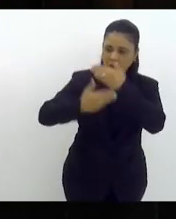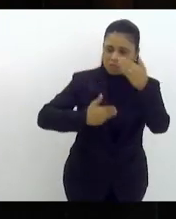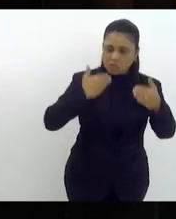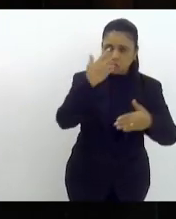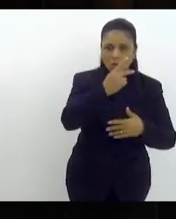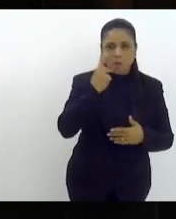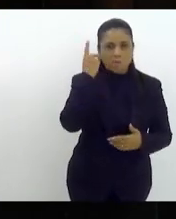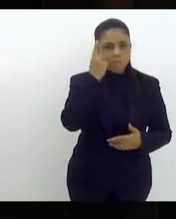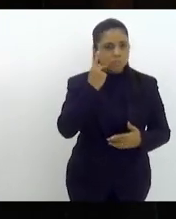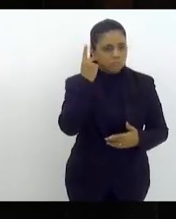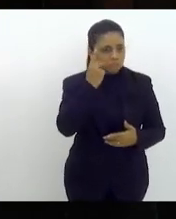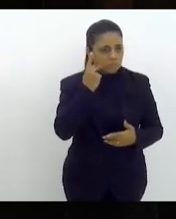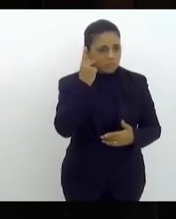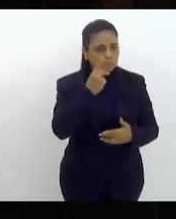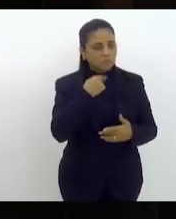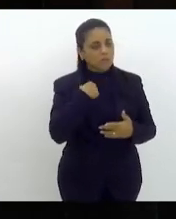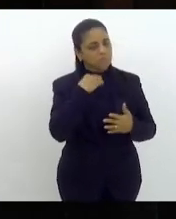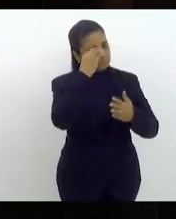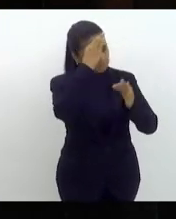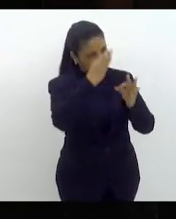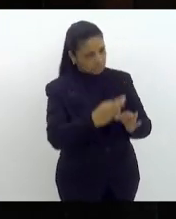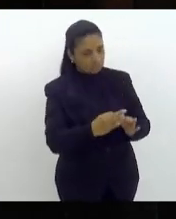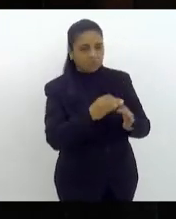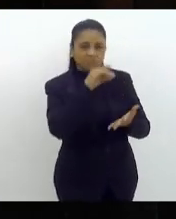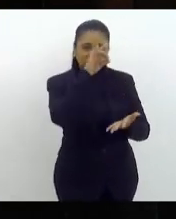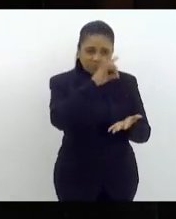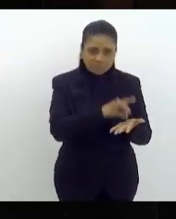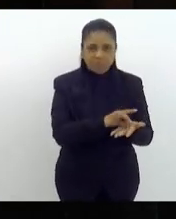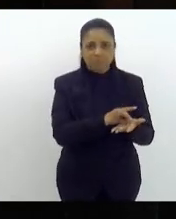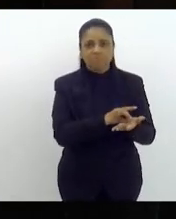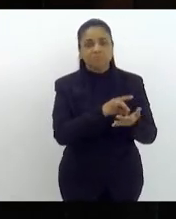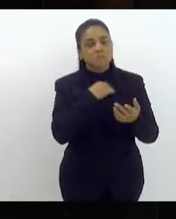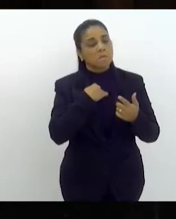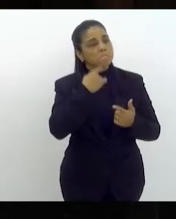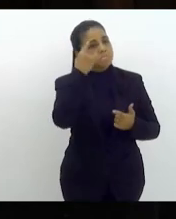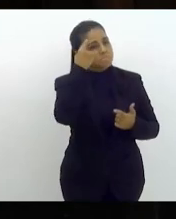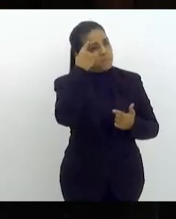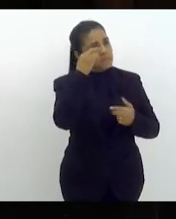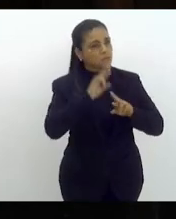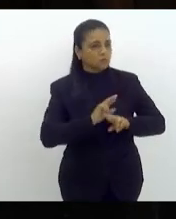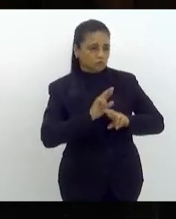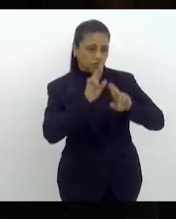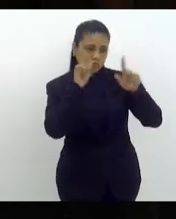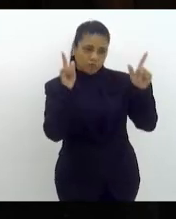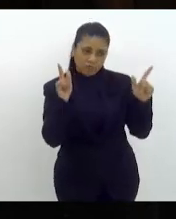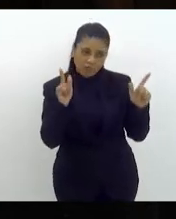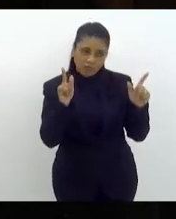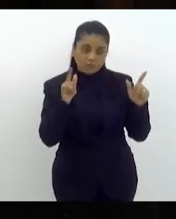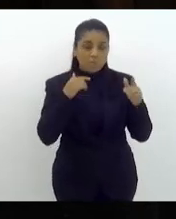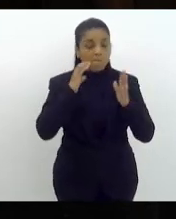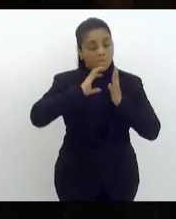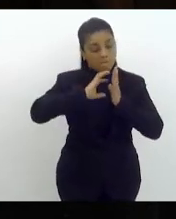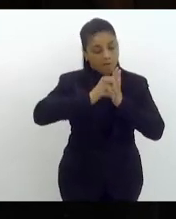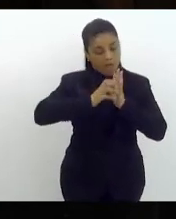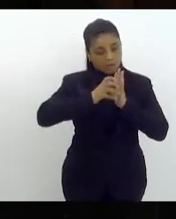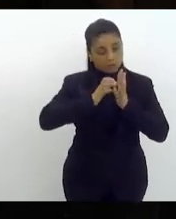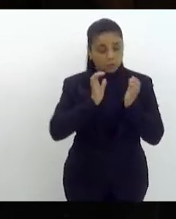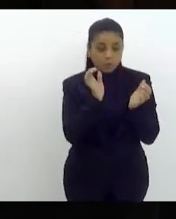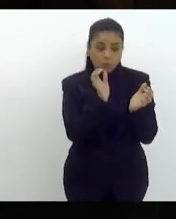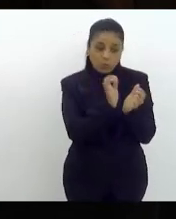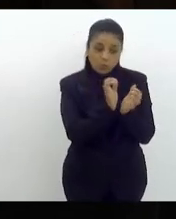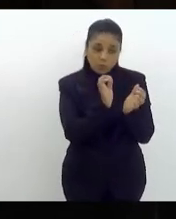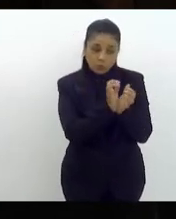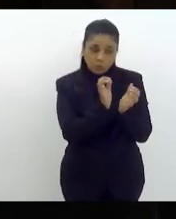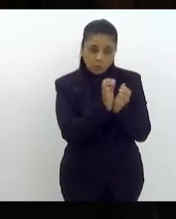que tem convicção muitas vezes estaremos pensando diferente somos de partidos e de grupos políticos